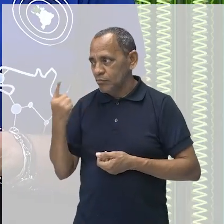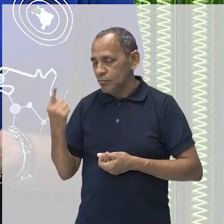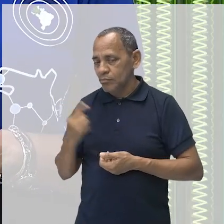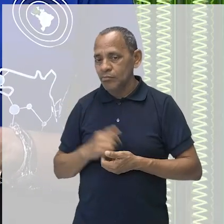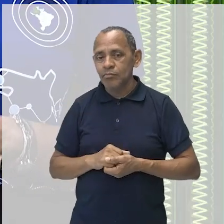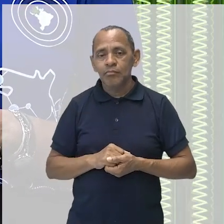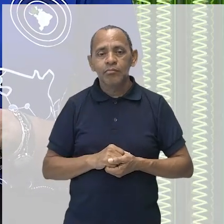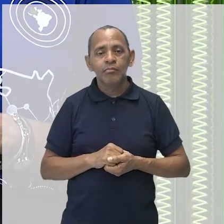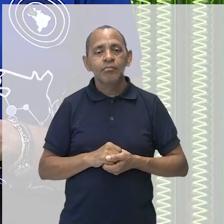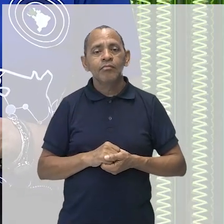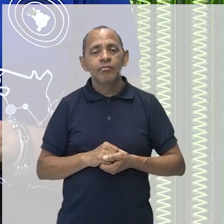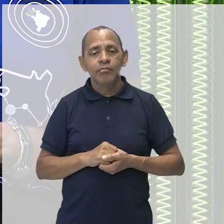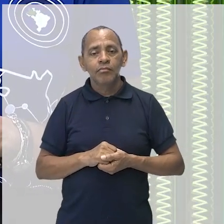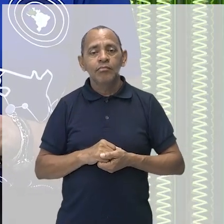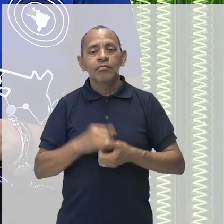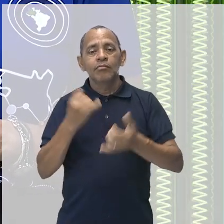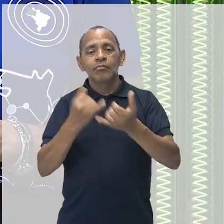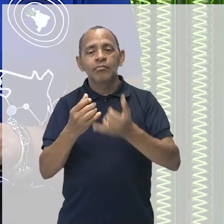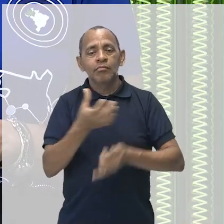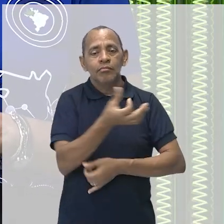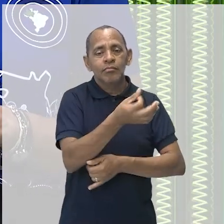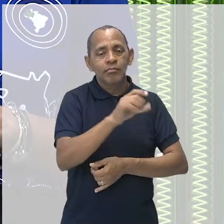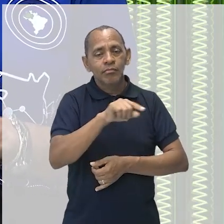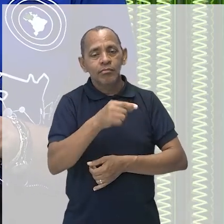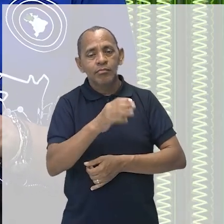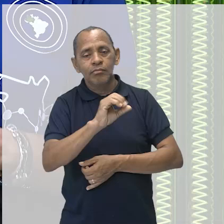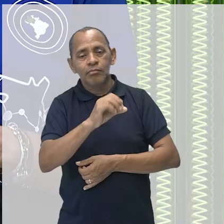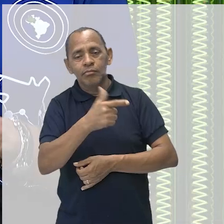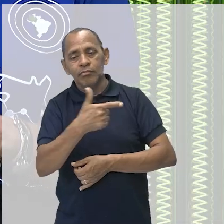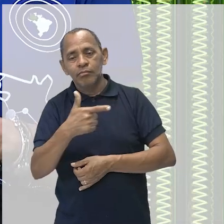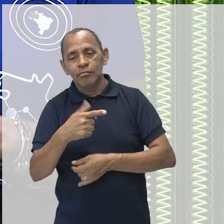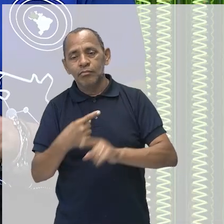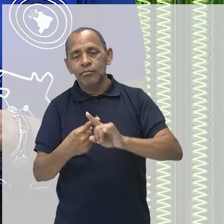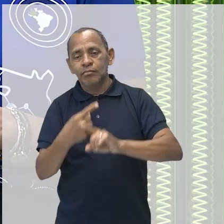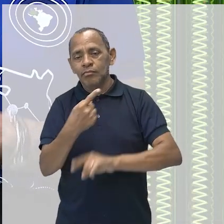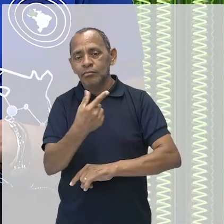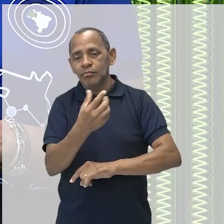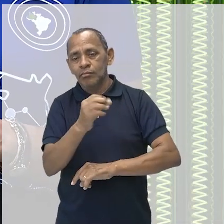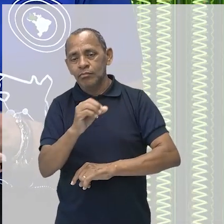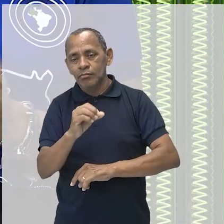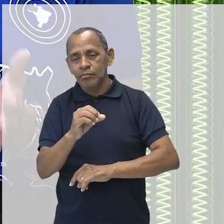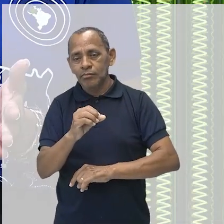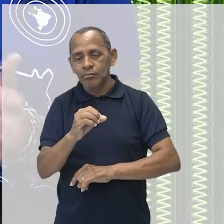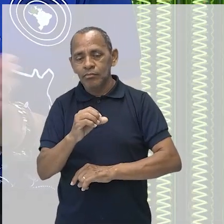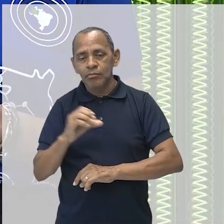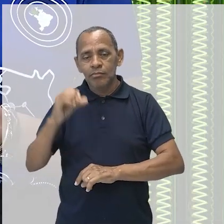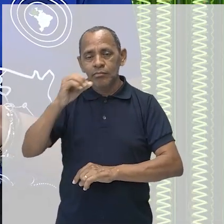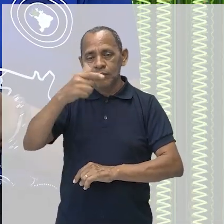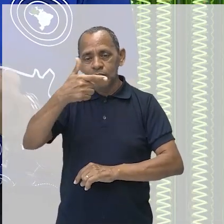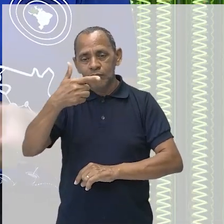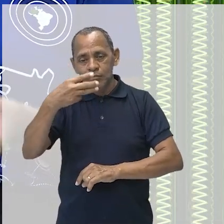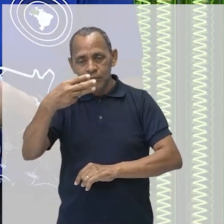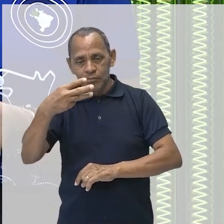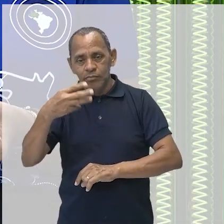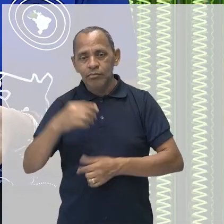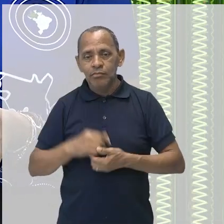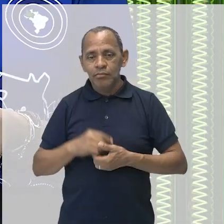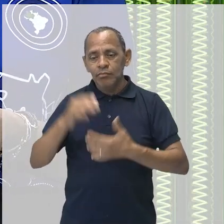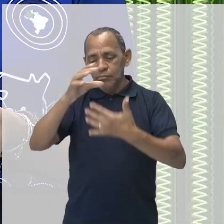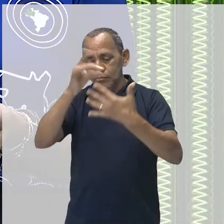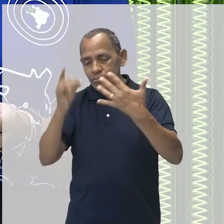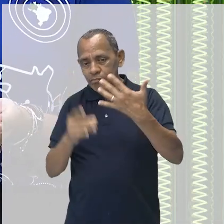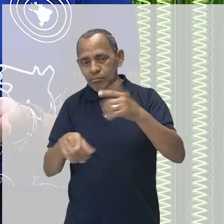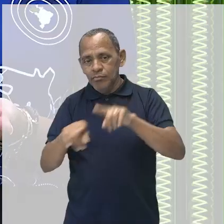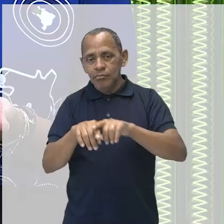é aproximadamente 6,022 vezes 10 a 23 partículas. Vejam vocês, vou tentar explicar um